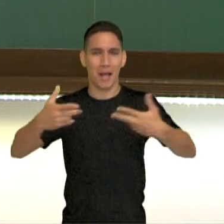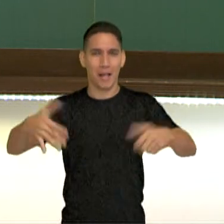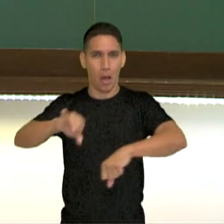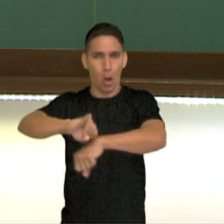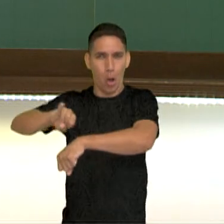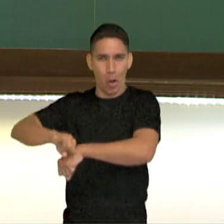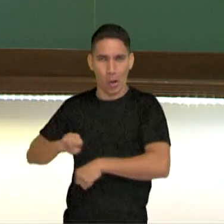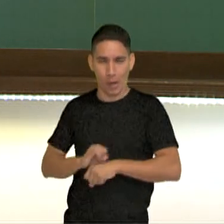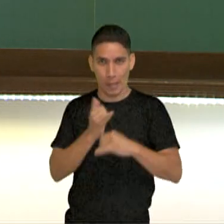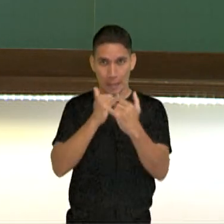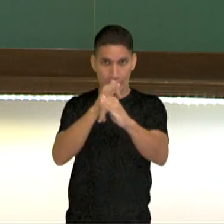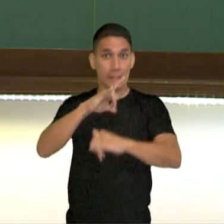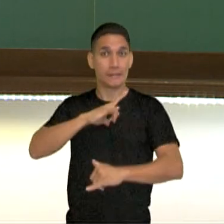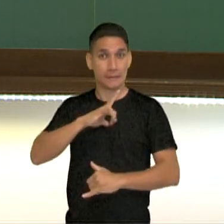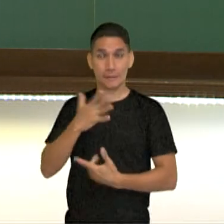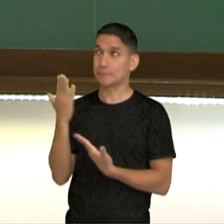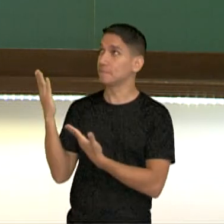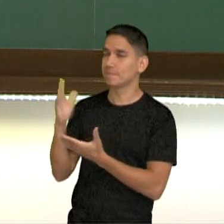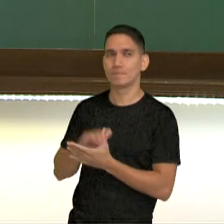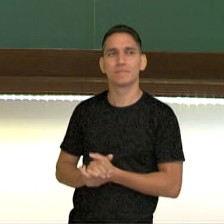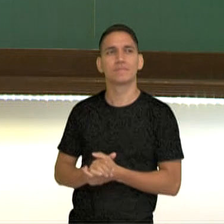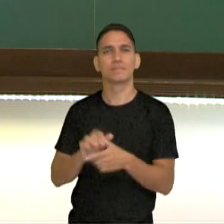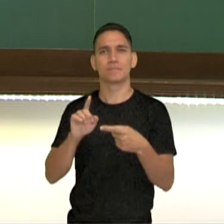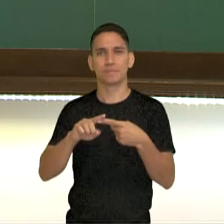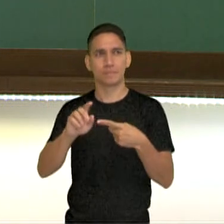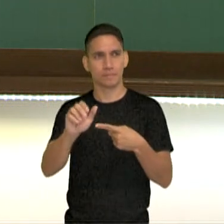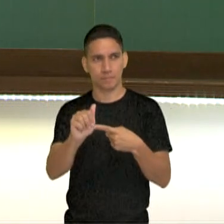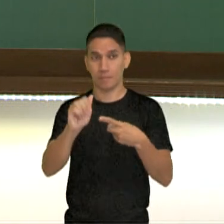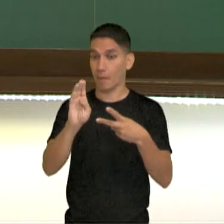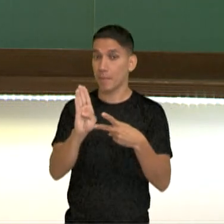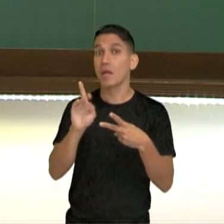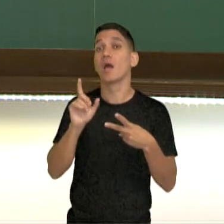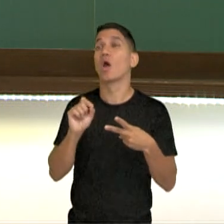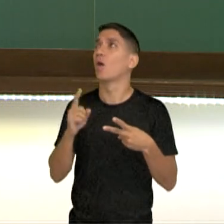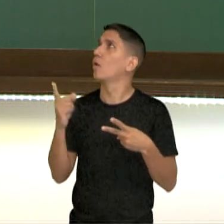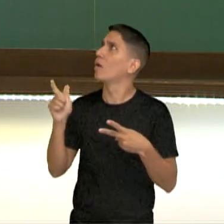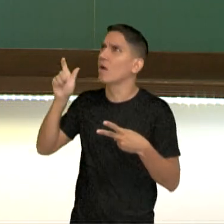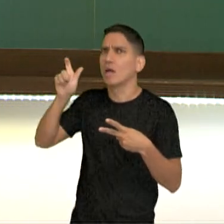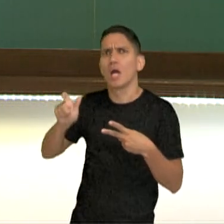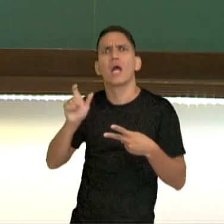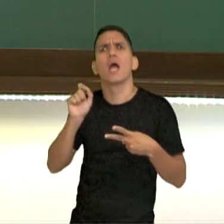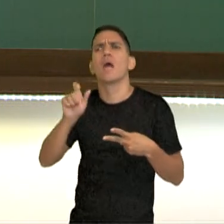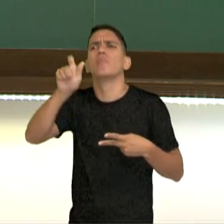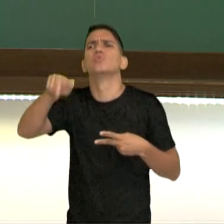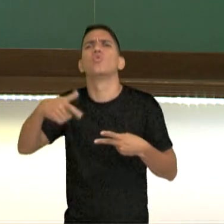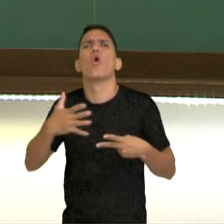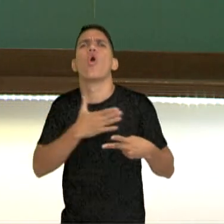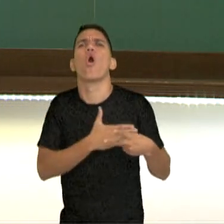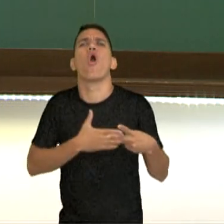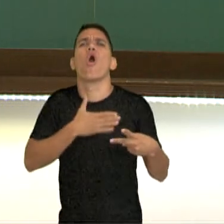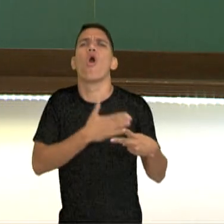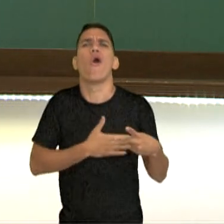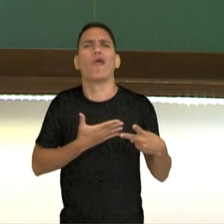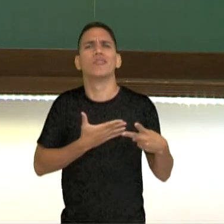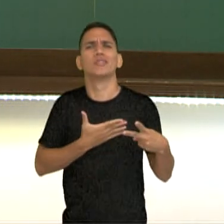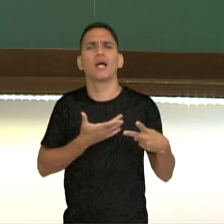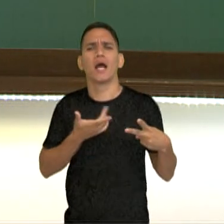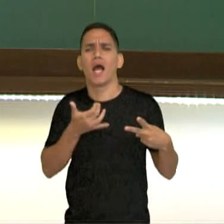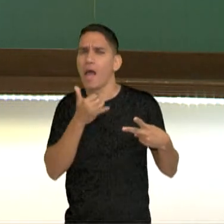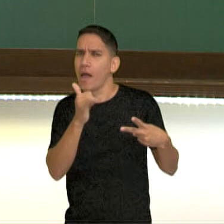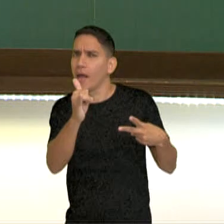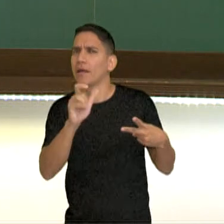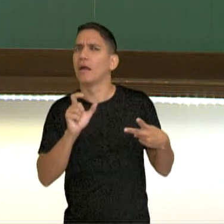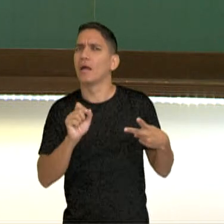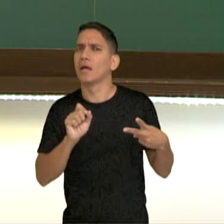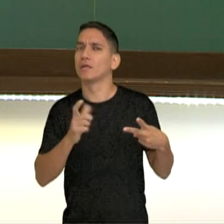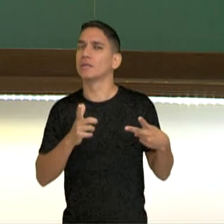eletrônicos que aparecem aqui. E letra B, quem gosta de aparelhos eletrônicos? Essa